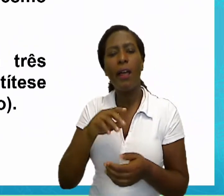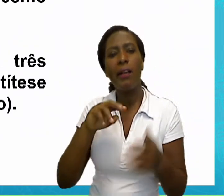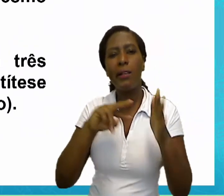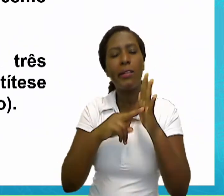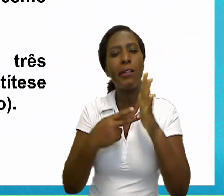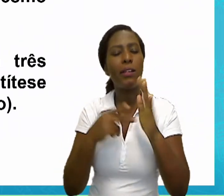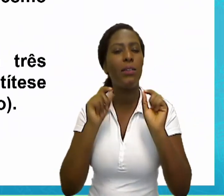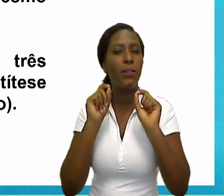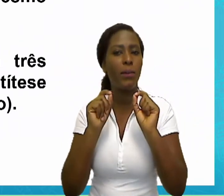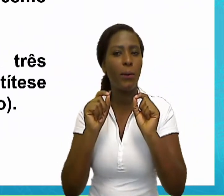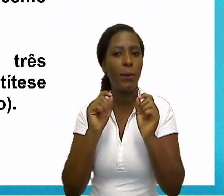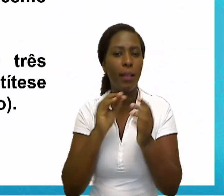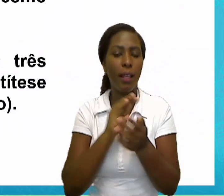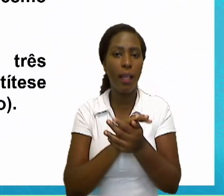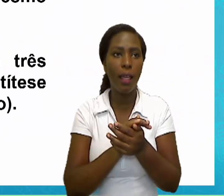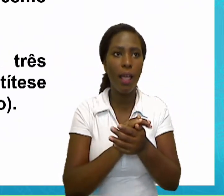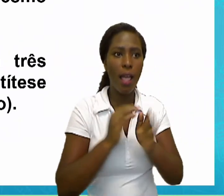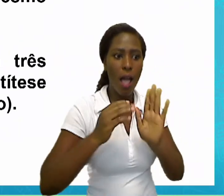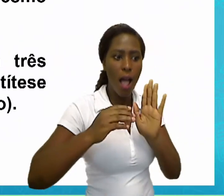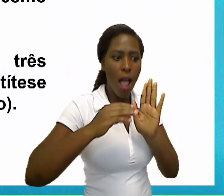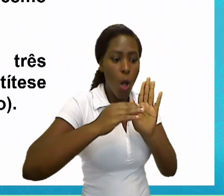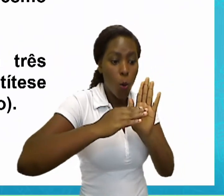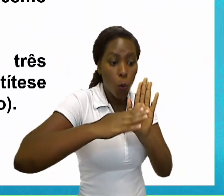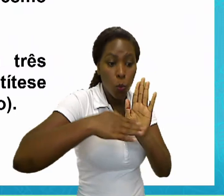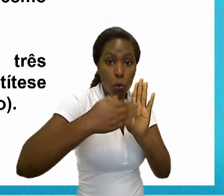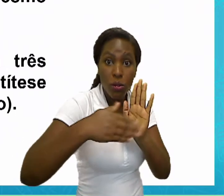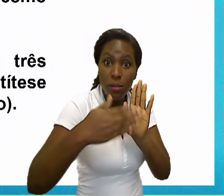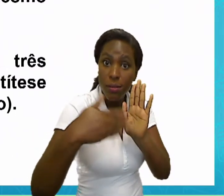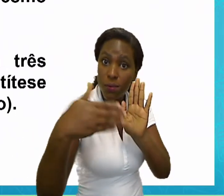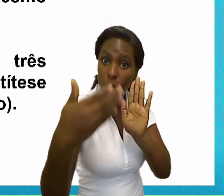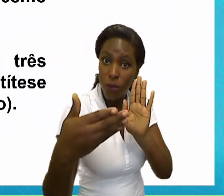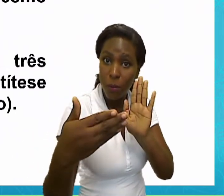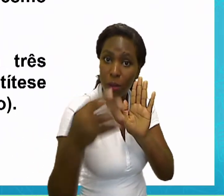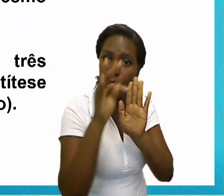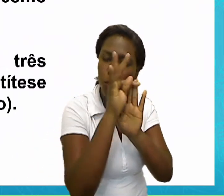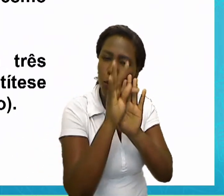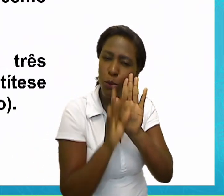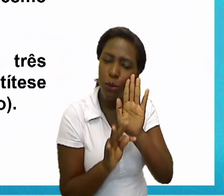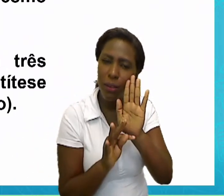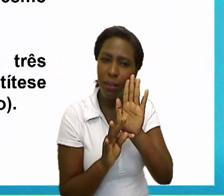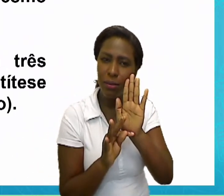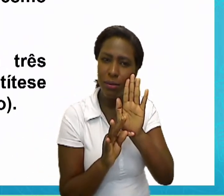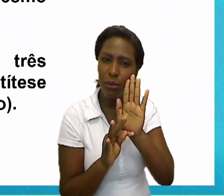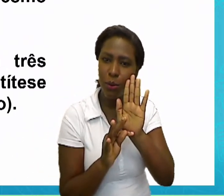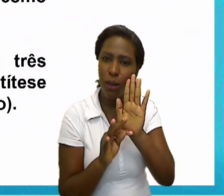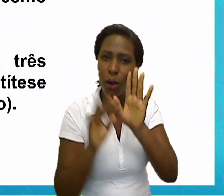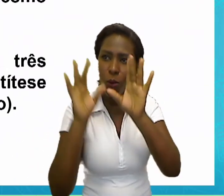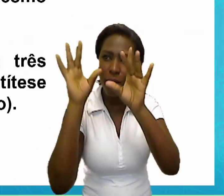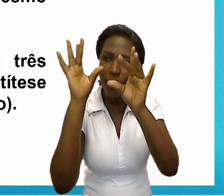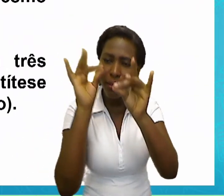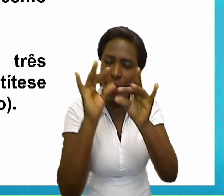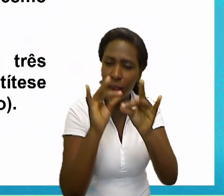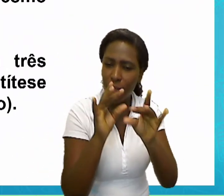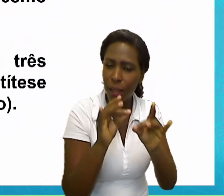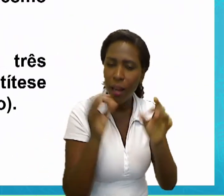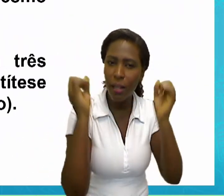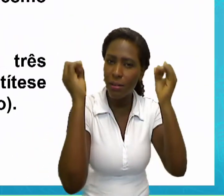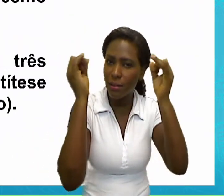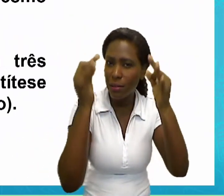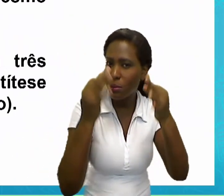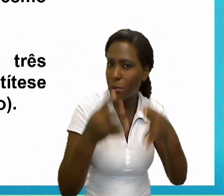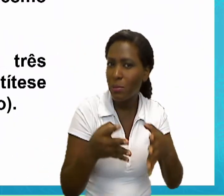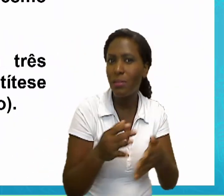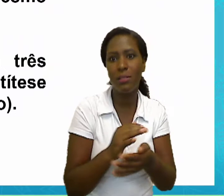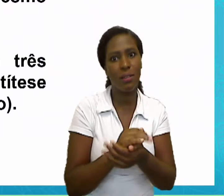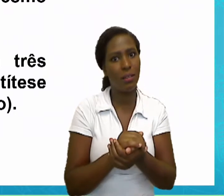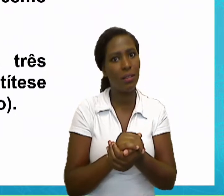assunto por meio de argumentações. São marcados pela defesa de um ponto de vista, ao mesmo tempo